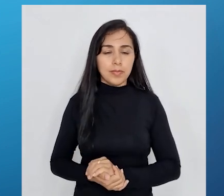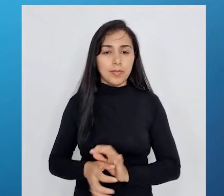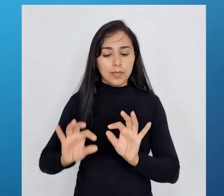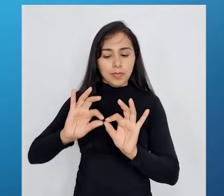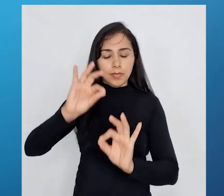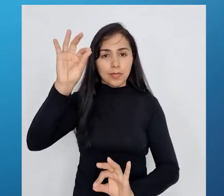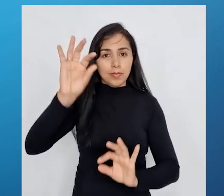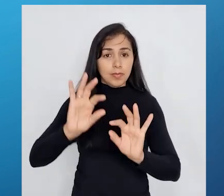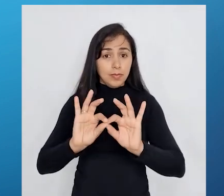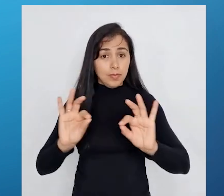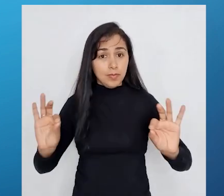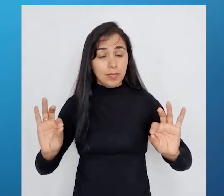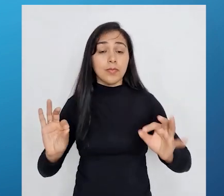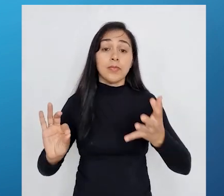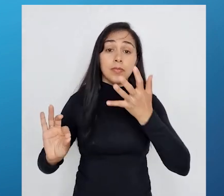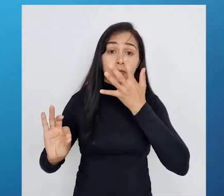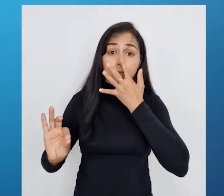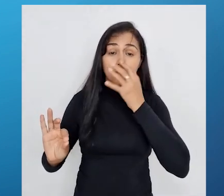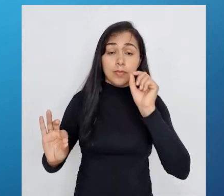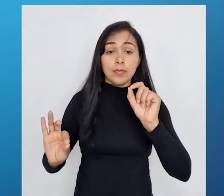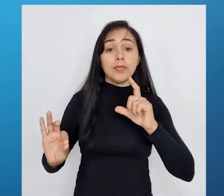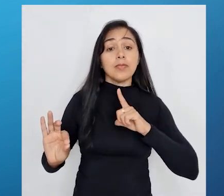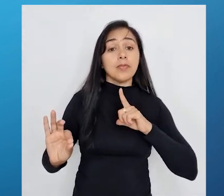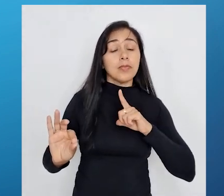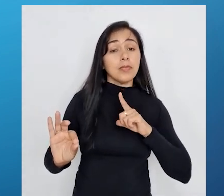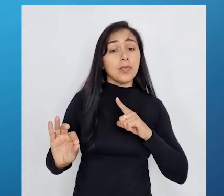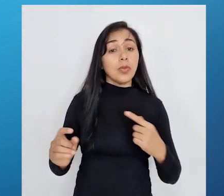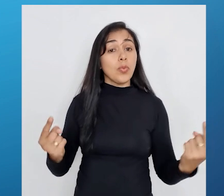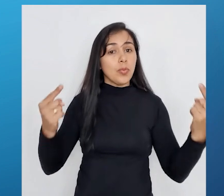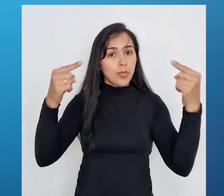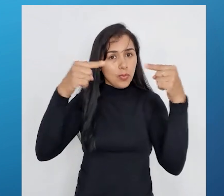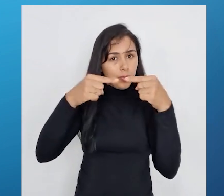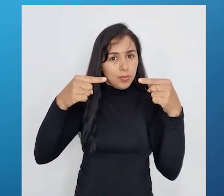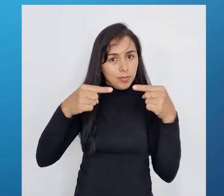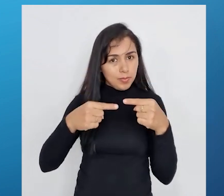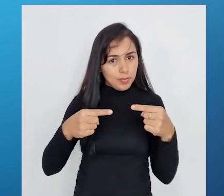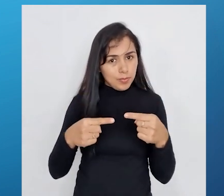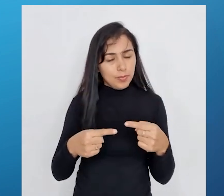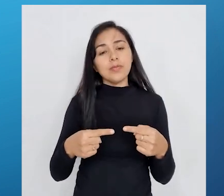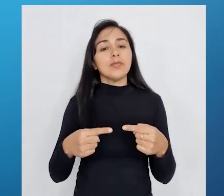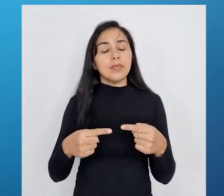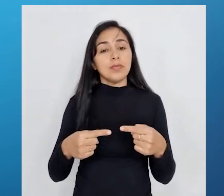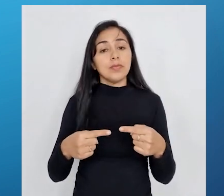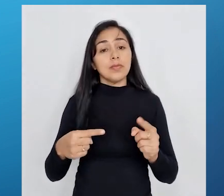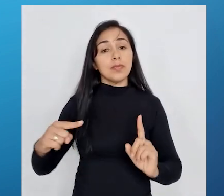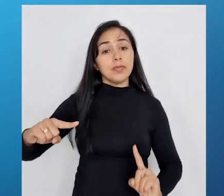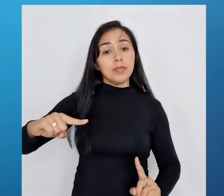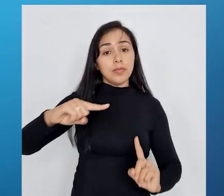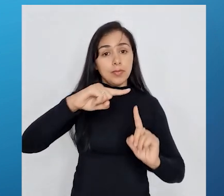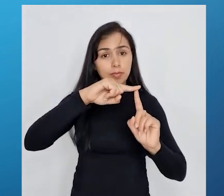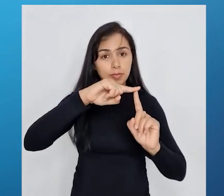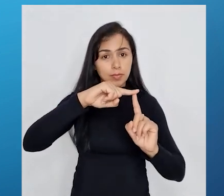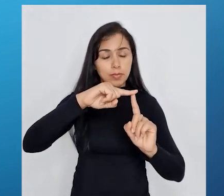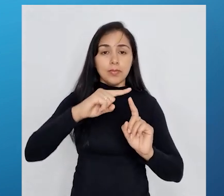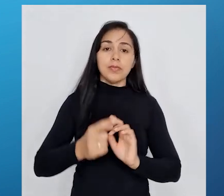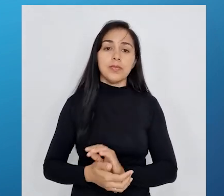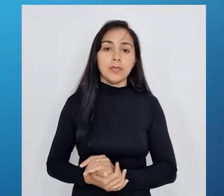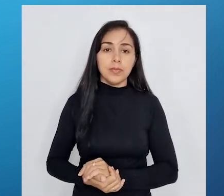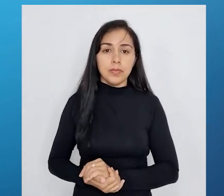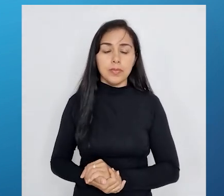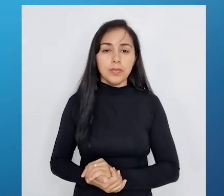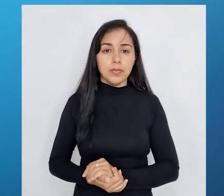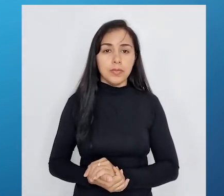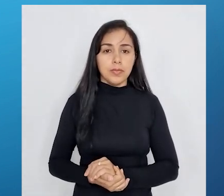Então, você observa que elas vão se tocar, querendo ou não, em dois pontos. E esses dois pontos são